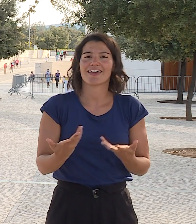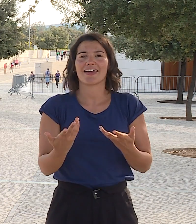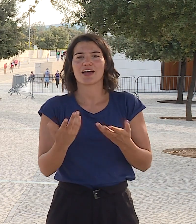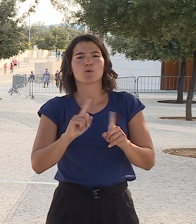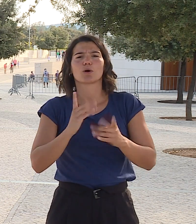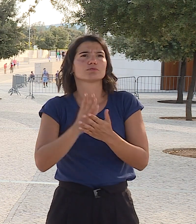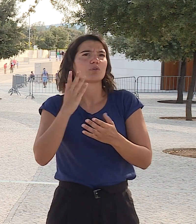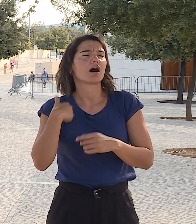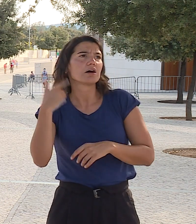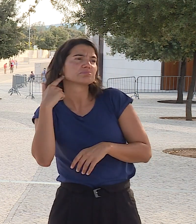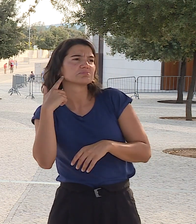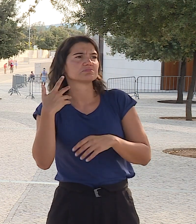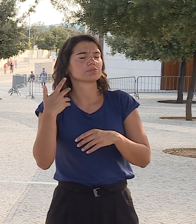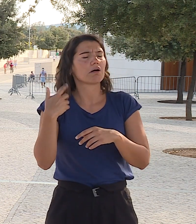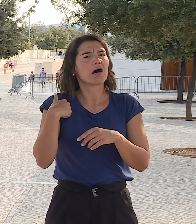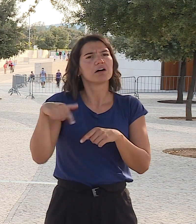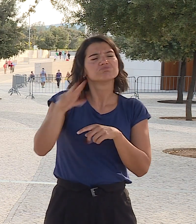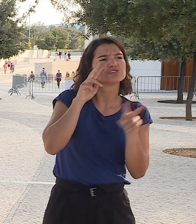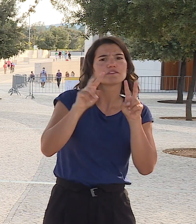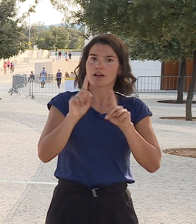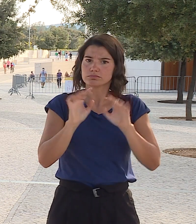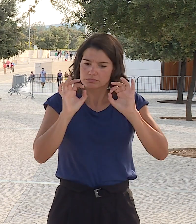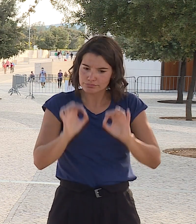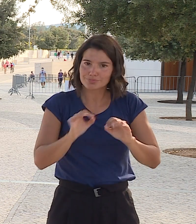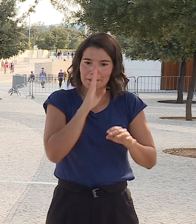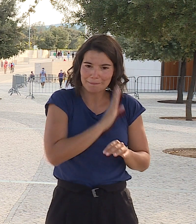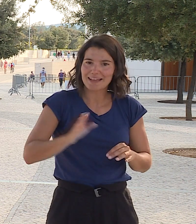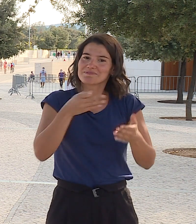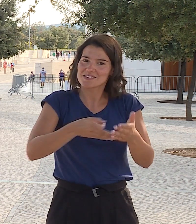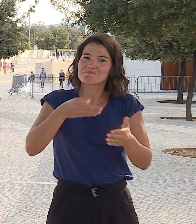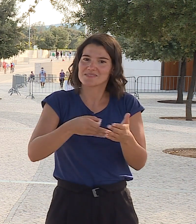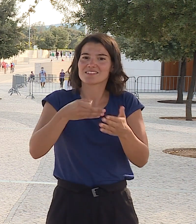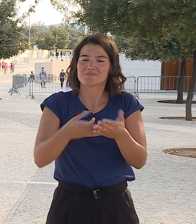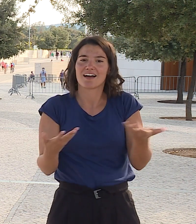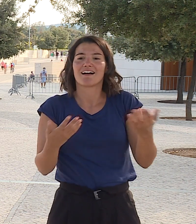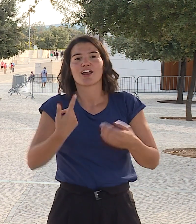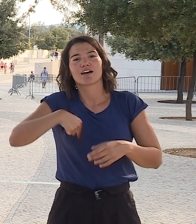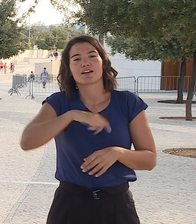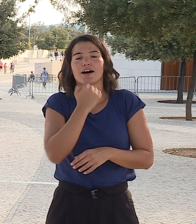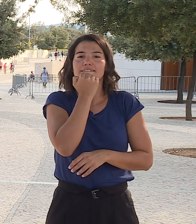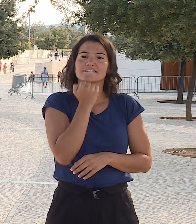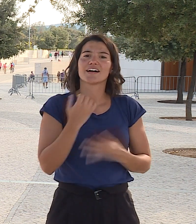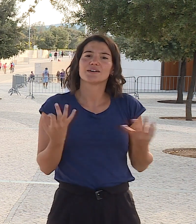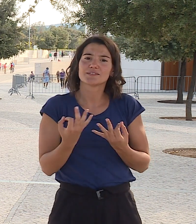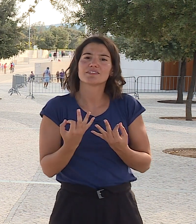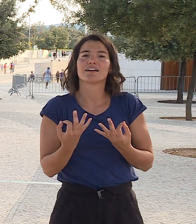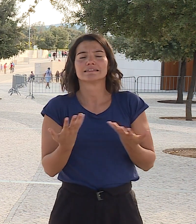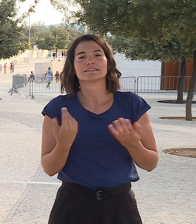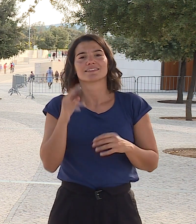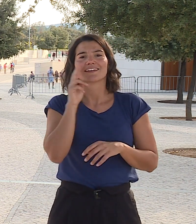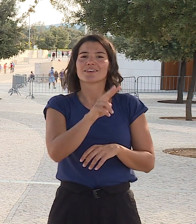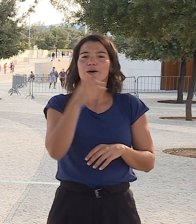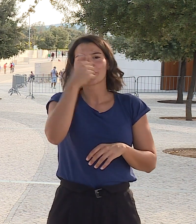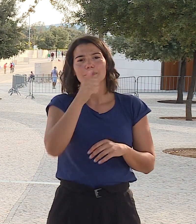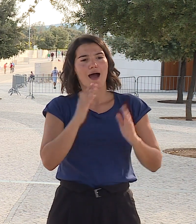ouvirem dizer, mas de uma forma prática. E é extremamente consolador para nós ver as